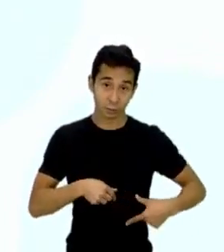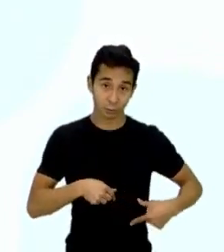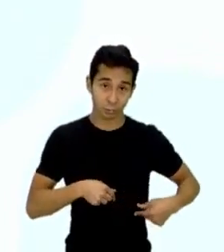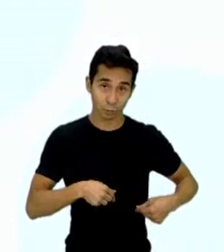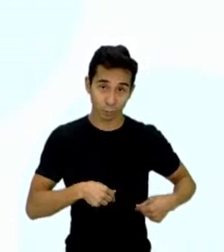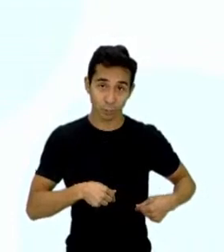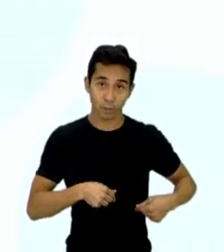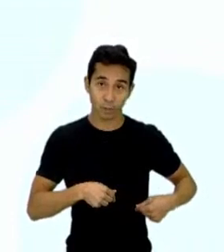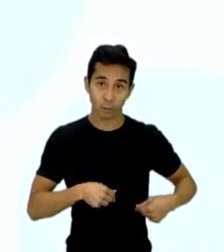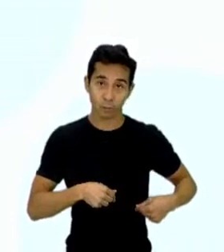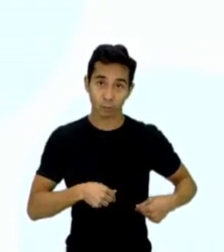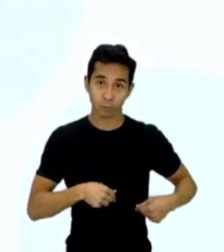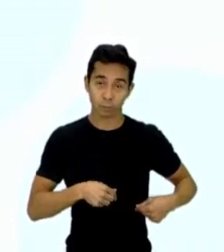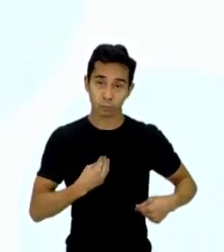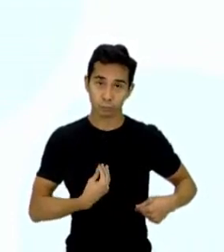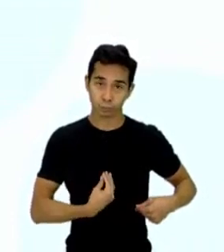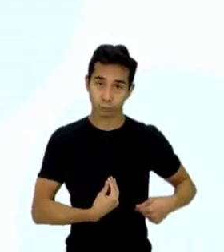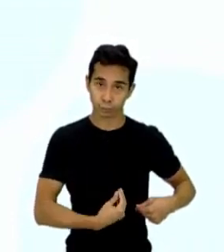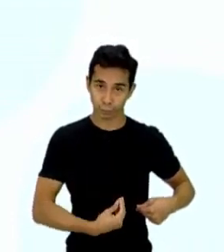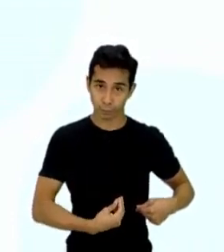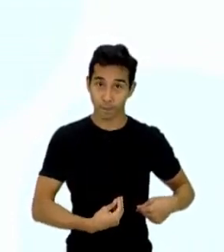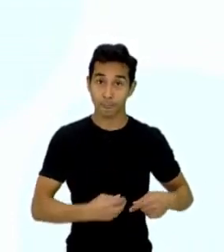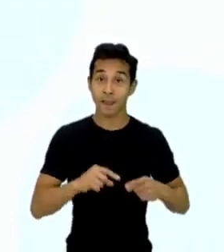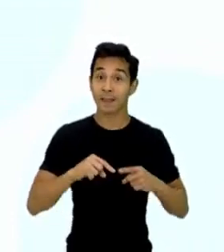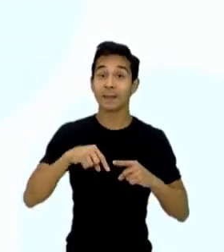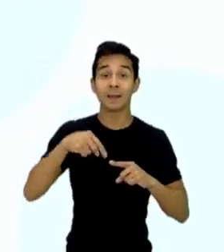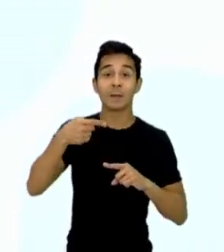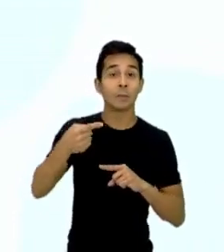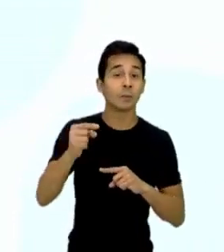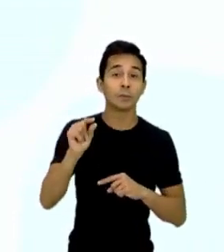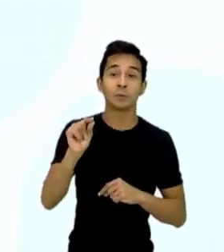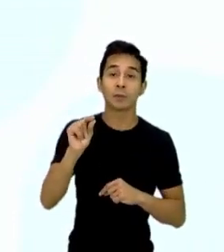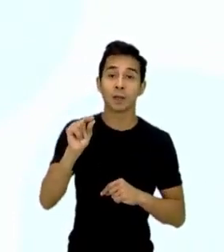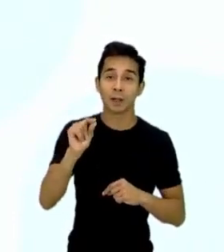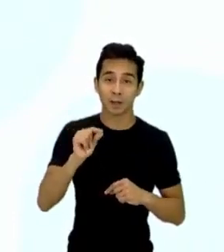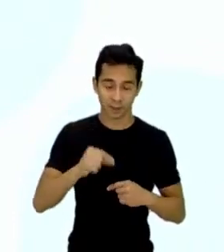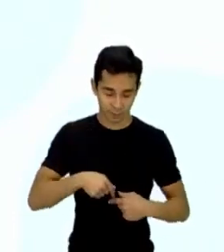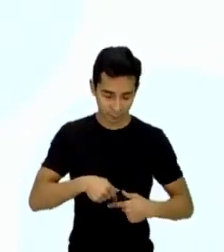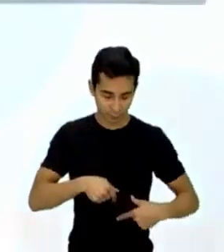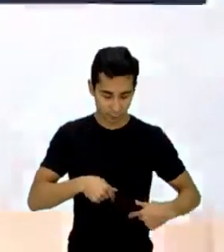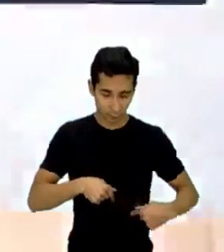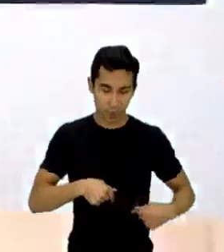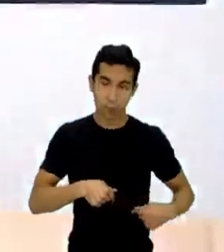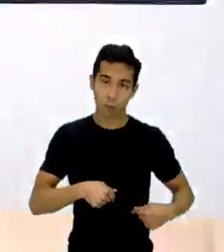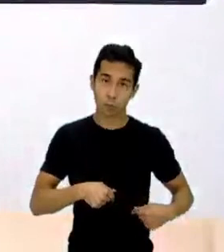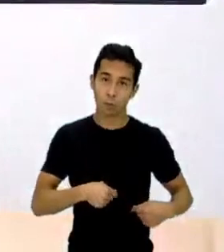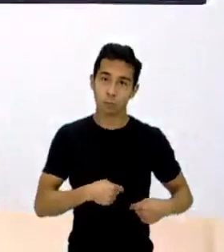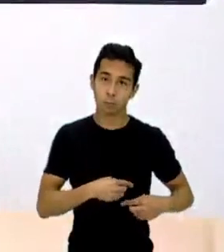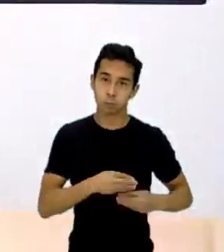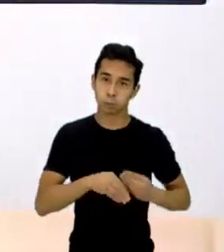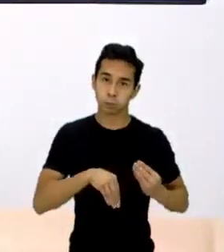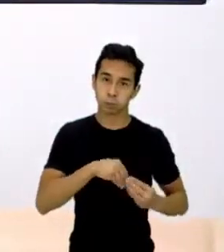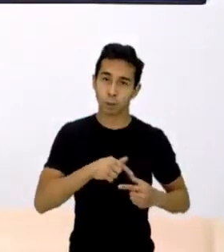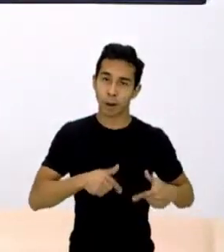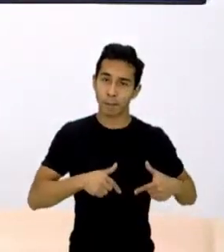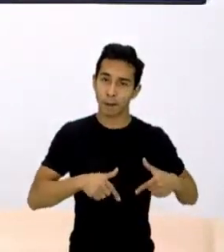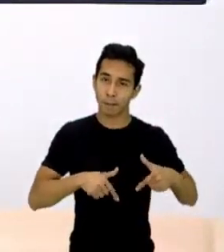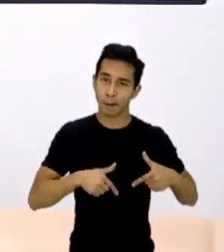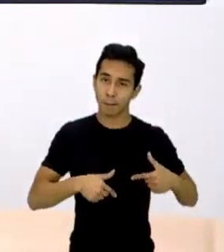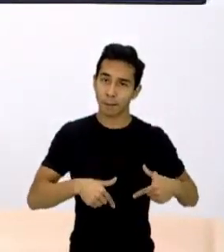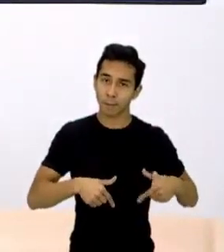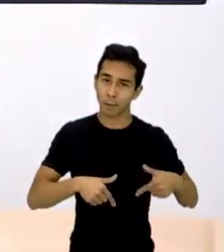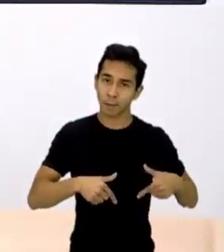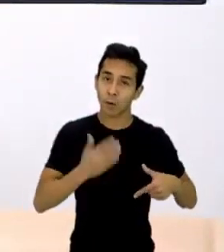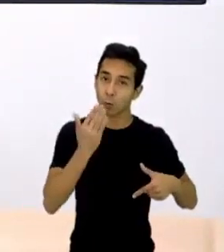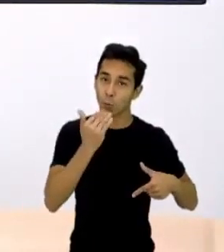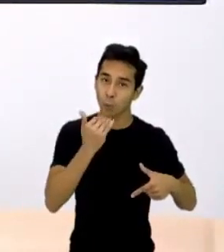estômago, a gente vai ter aí o intestino, né? O estômago vai receber esse alimento, vai digerir boa parte, já começar o